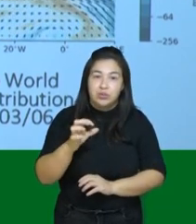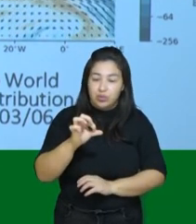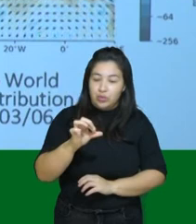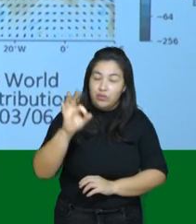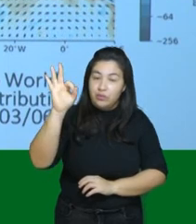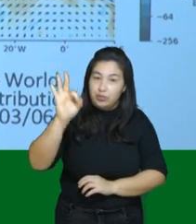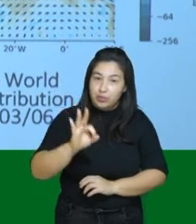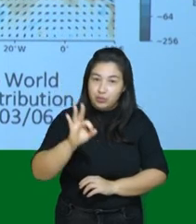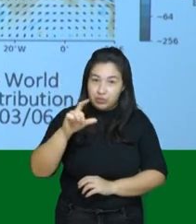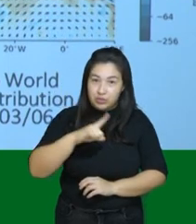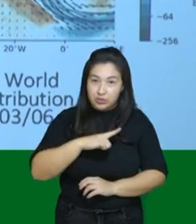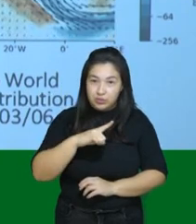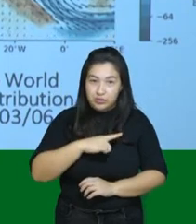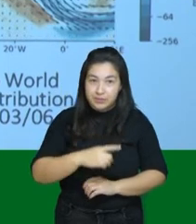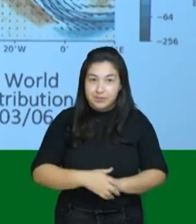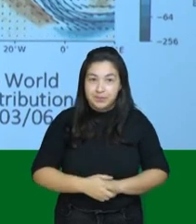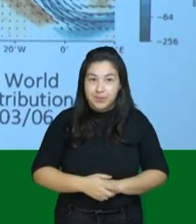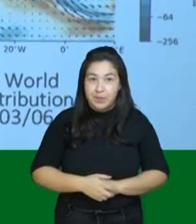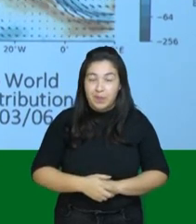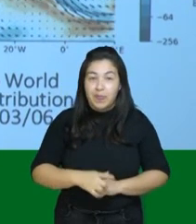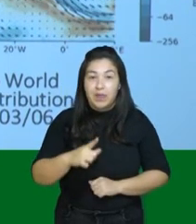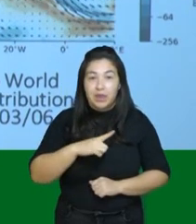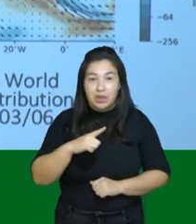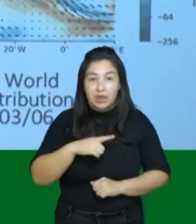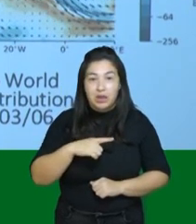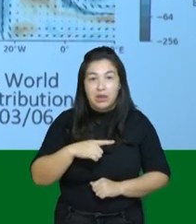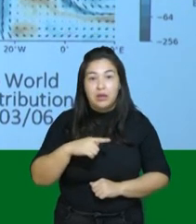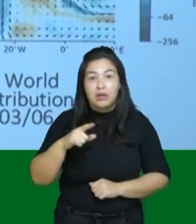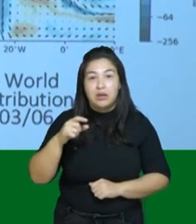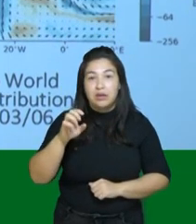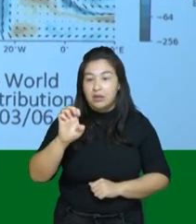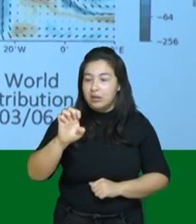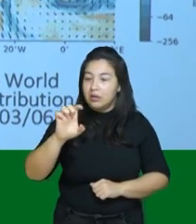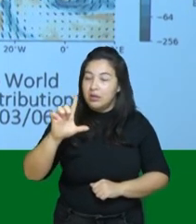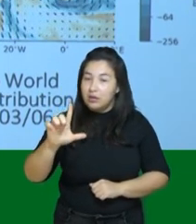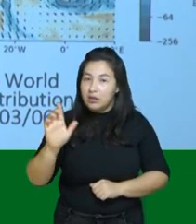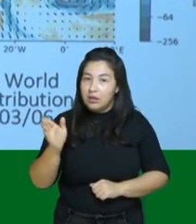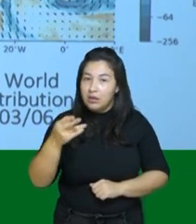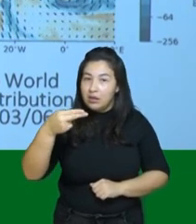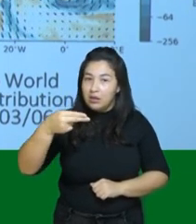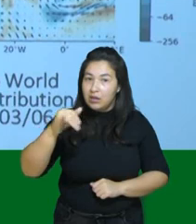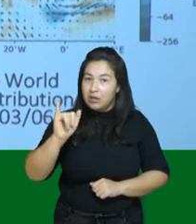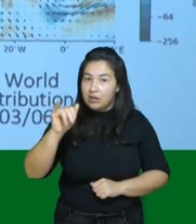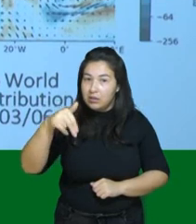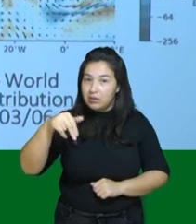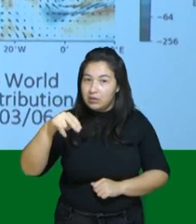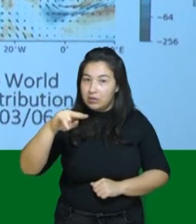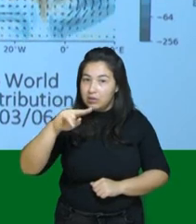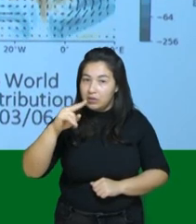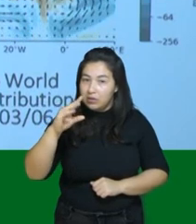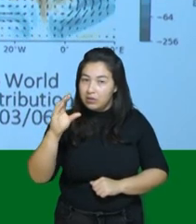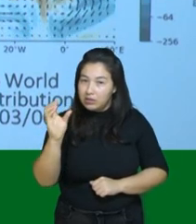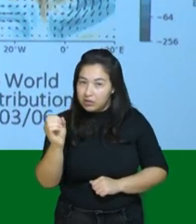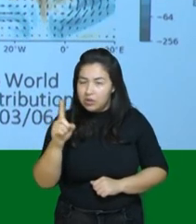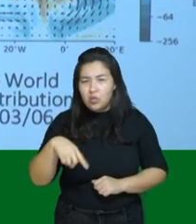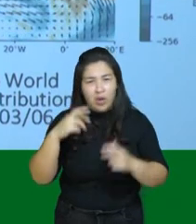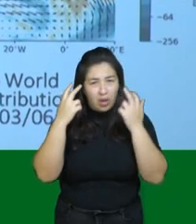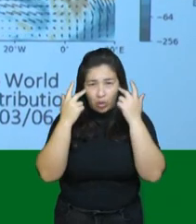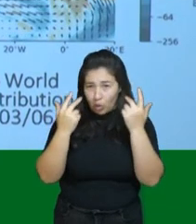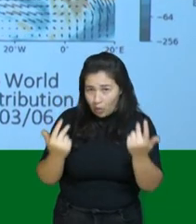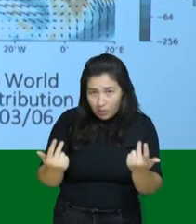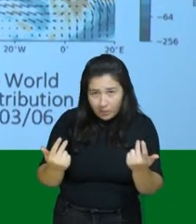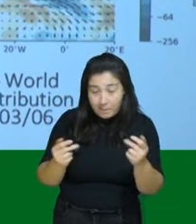até 9%. Tá? A gente tinha um evento de El Niño, que é um fenômeno natural, eu não vou entrar no detalhe disso, senão vou ficar até amanhã aqui conversando com